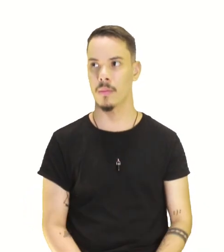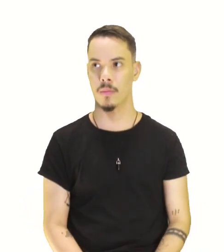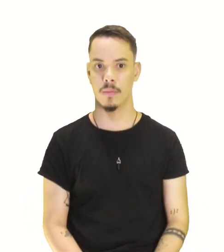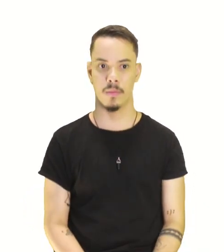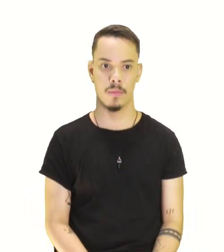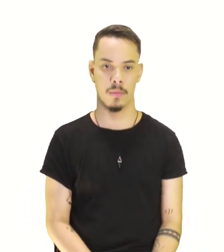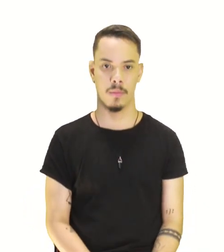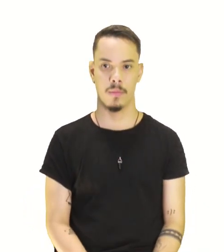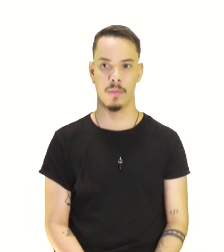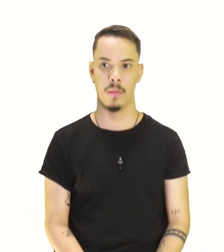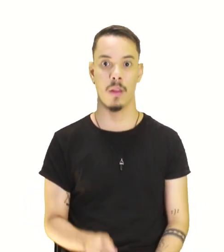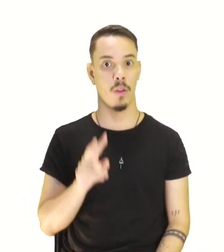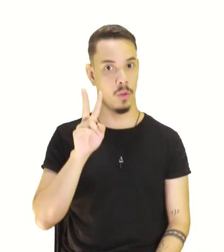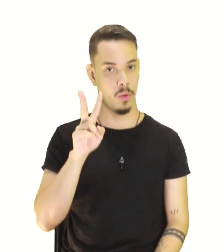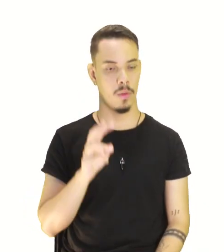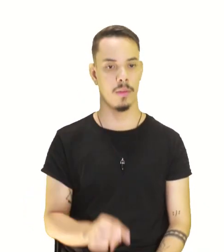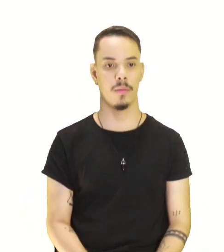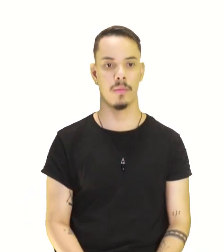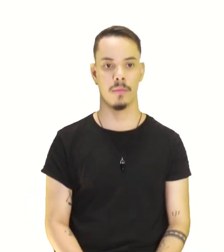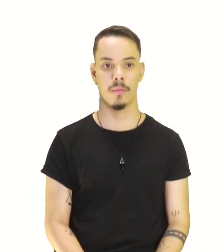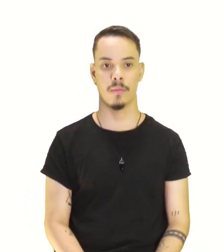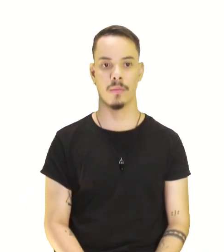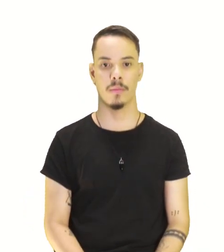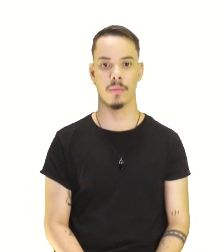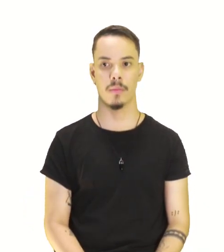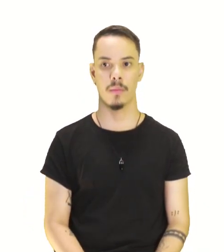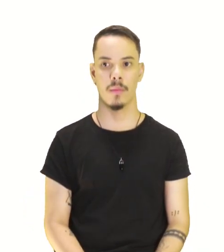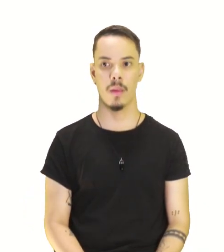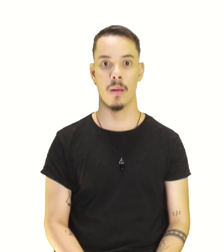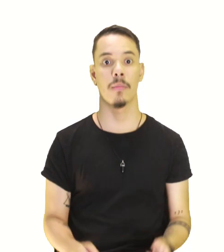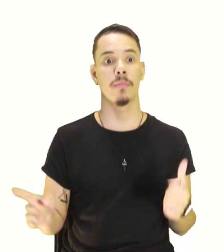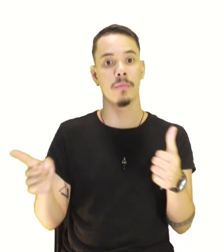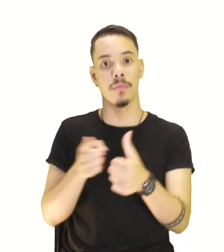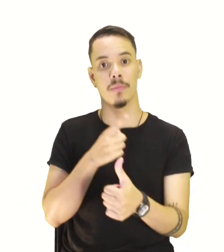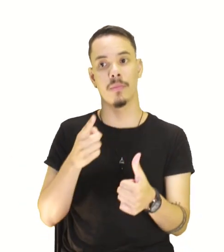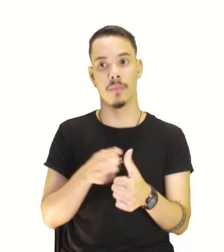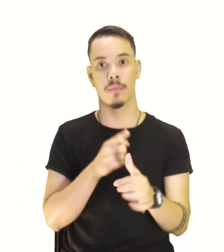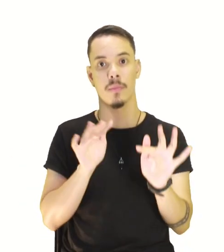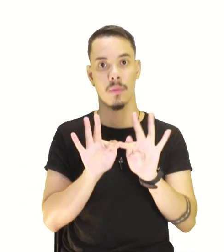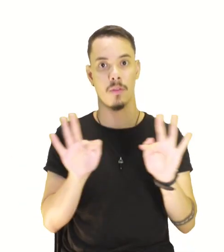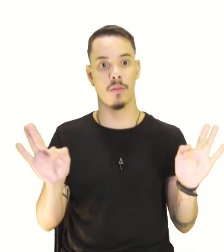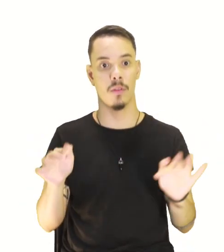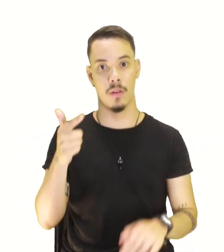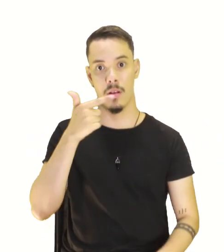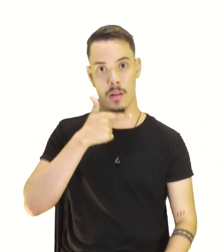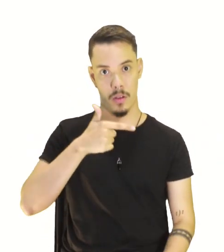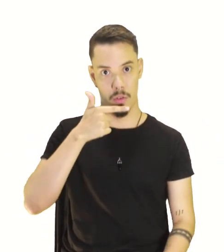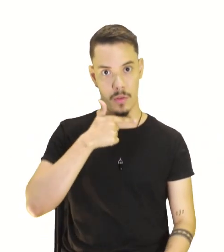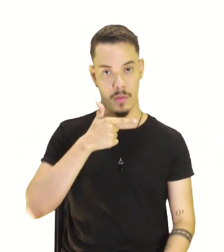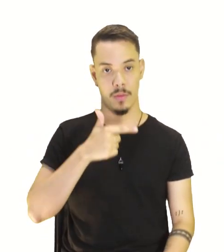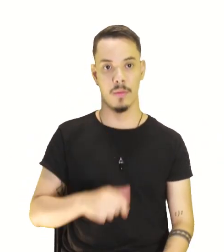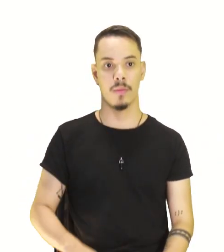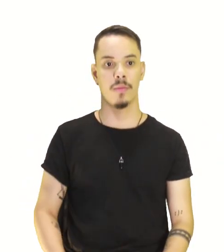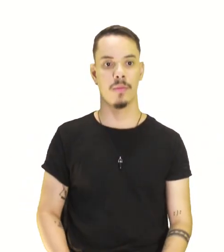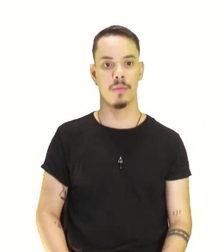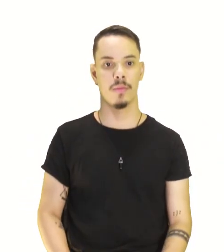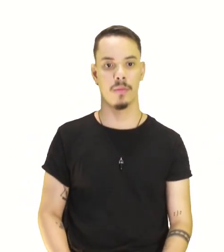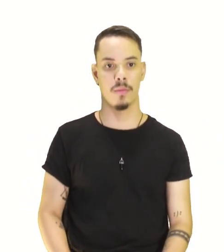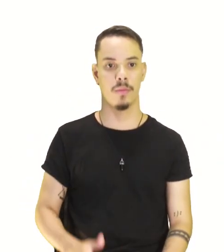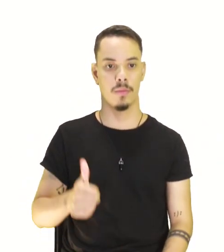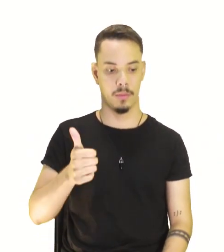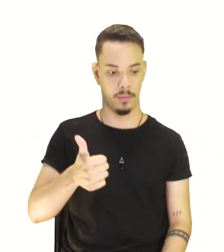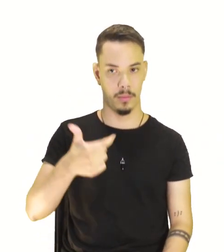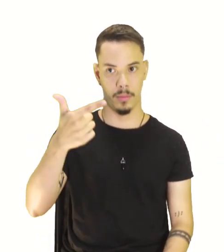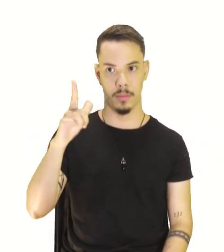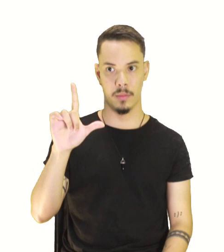continhas Duas aqui, contas, né? Vamos lá, isso. começa aí. Então, a primeira eu vou trabalhar com a função do queijo. Não é isso? 12 litros de